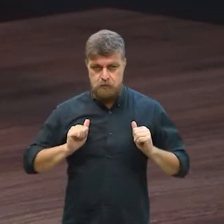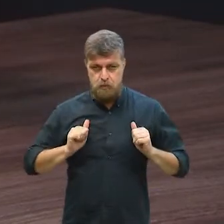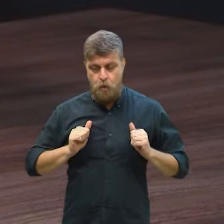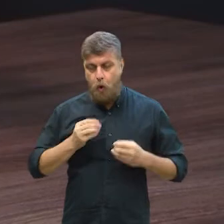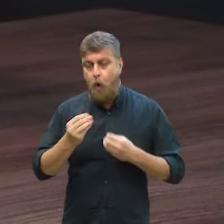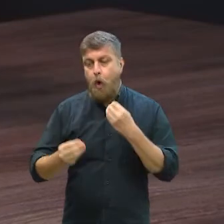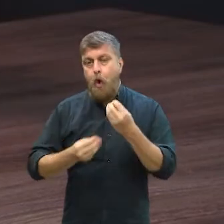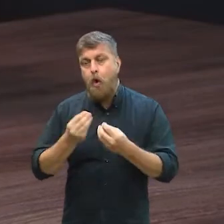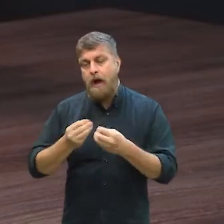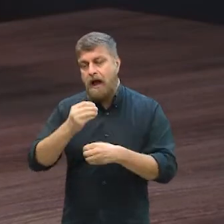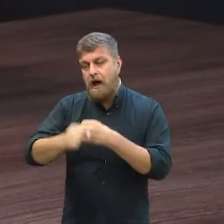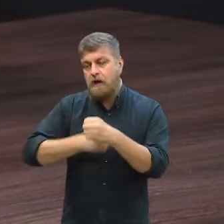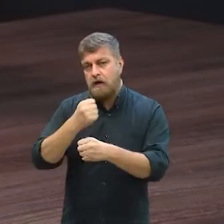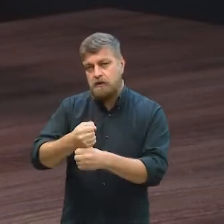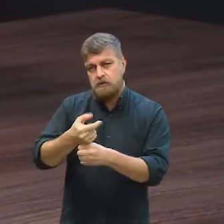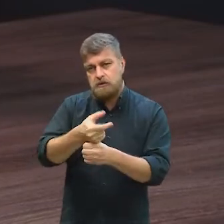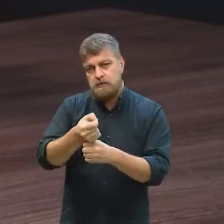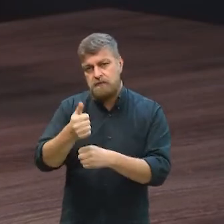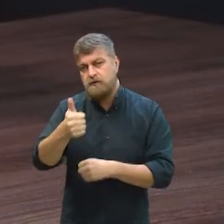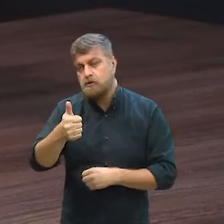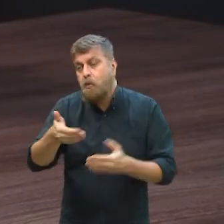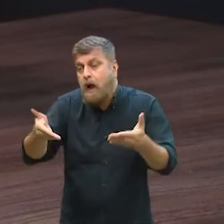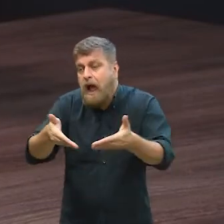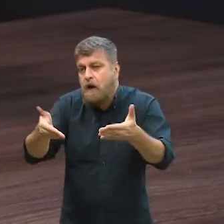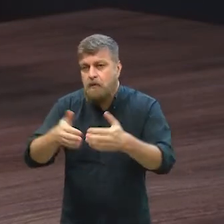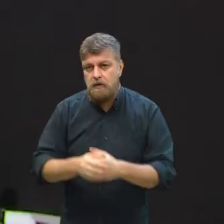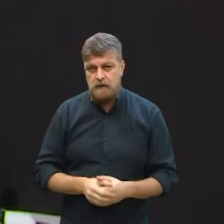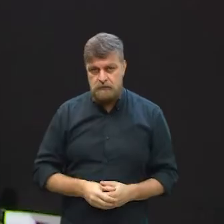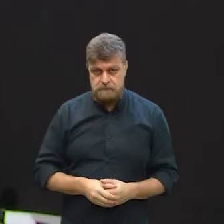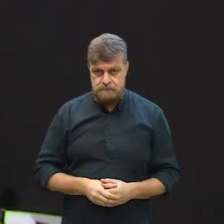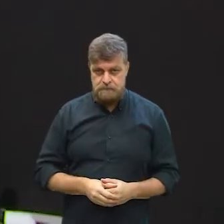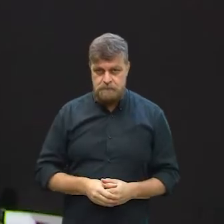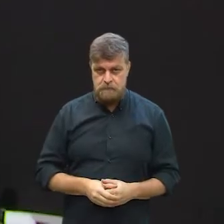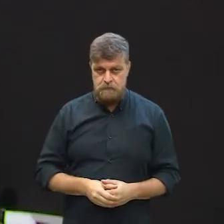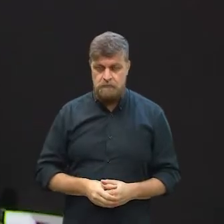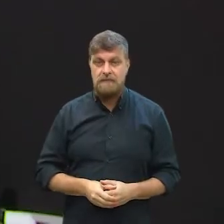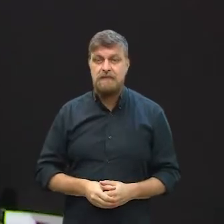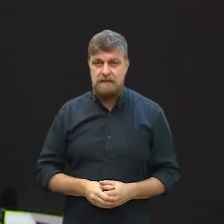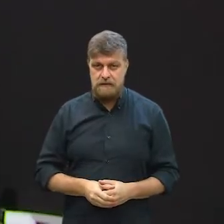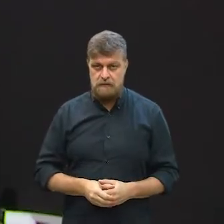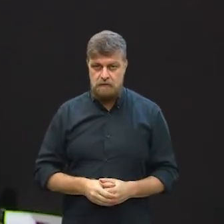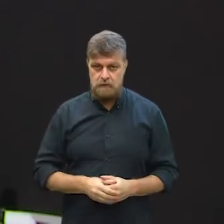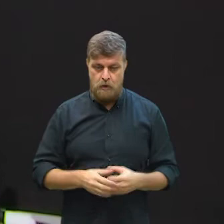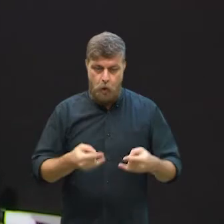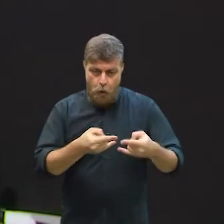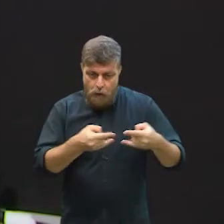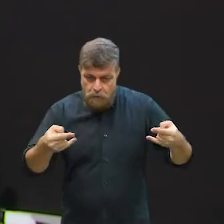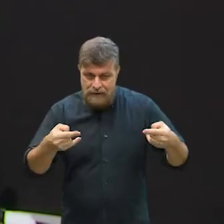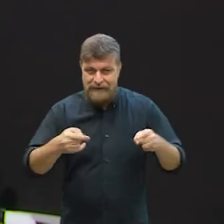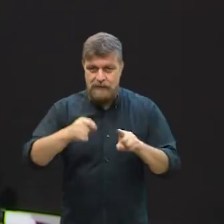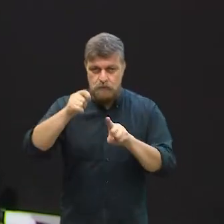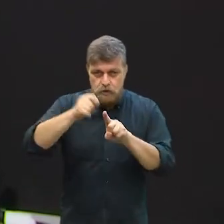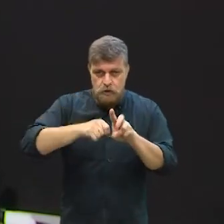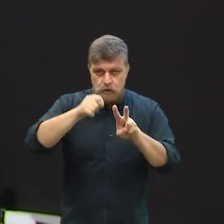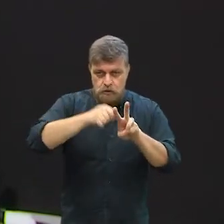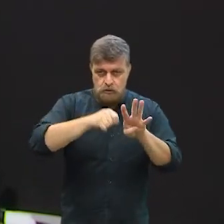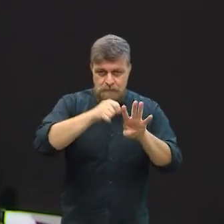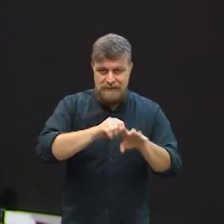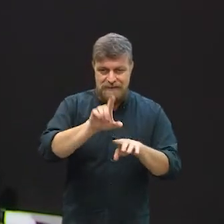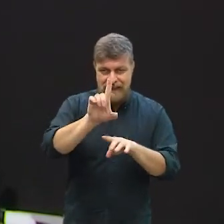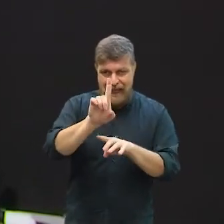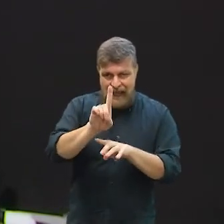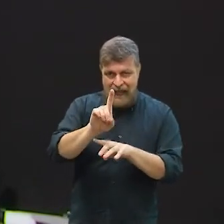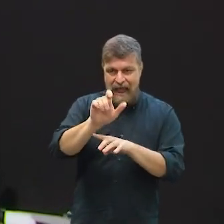isso agora em 2021, Giovana? Atualmente, os boletos mensais, que eles são chamados